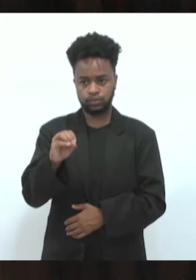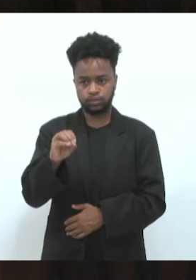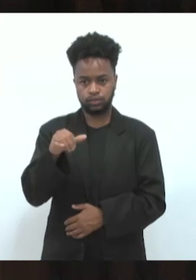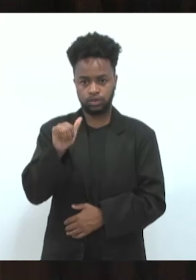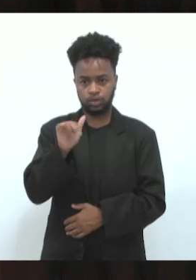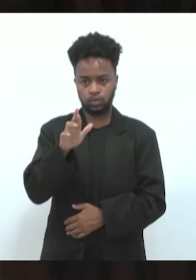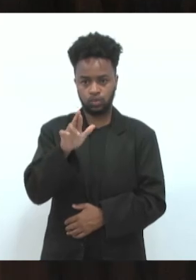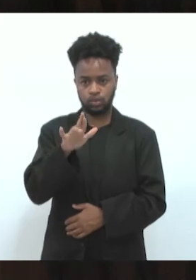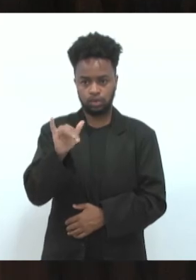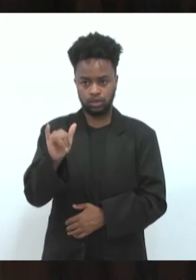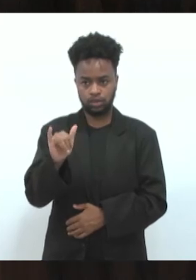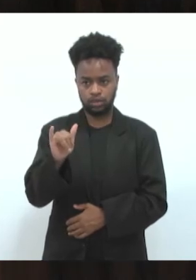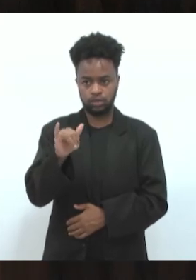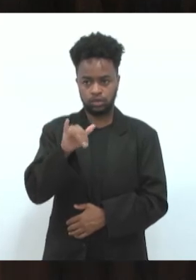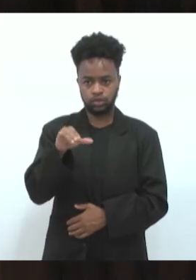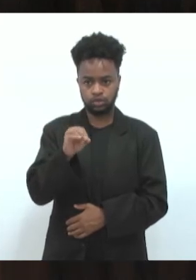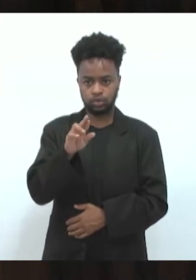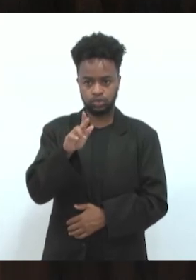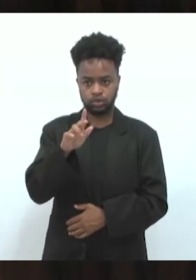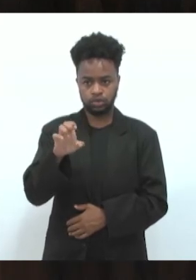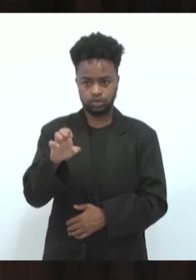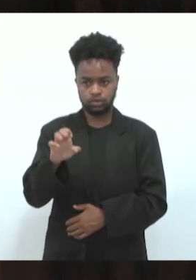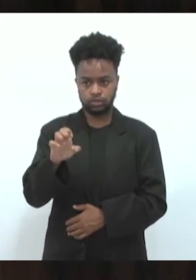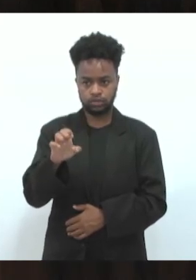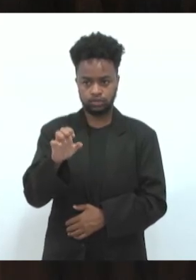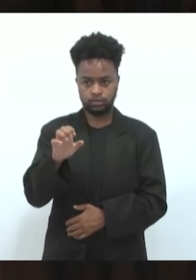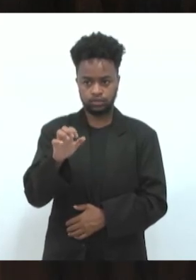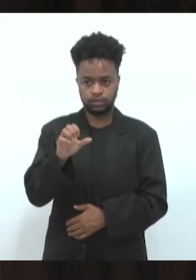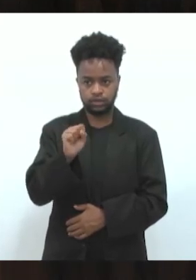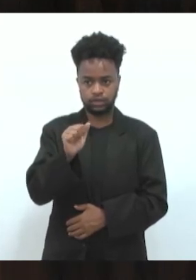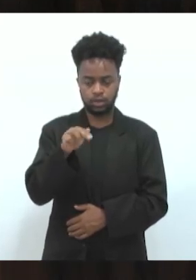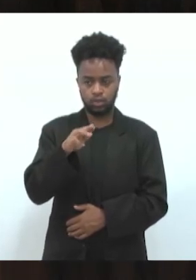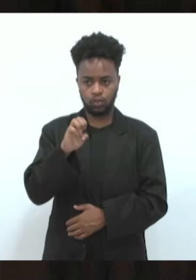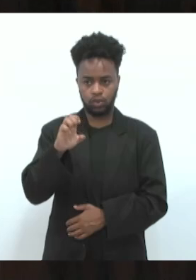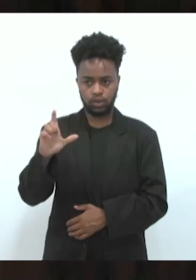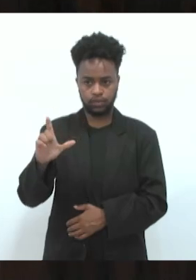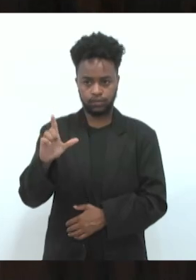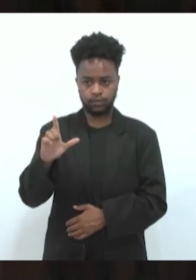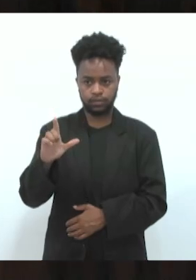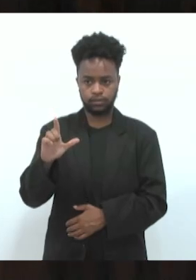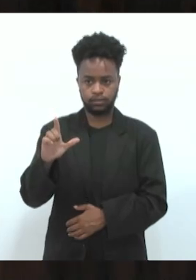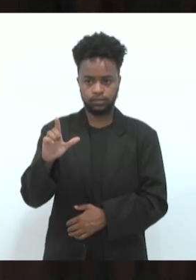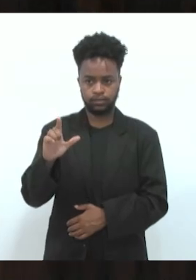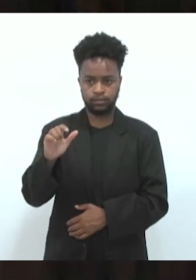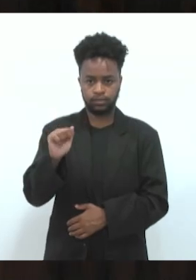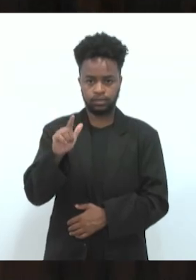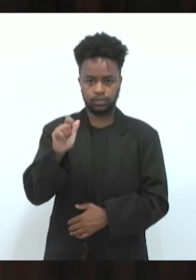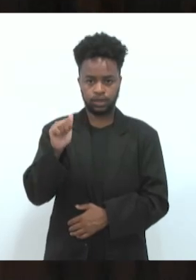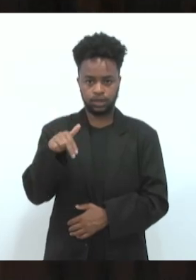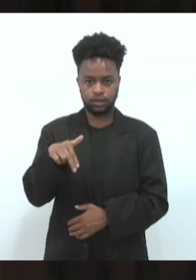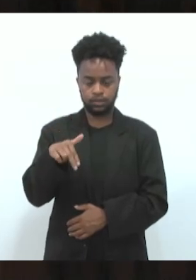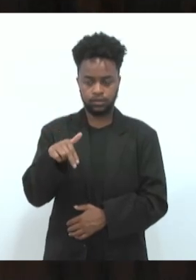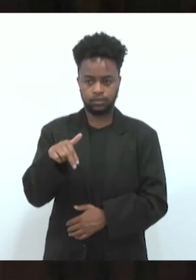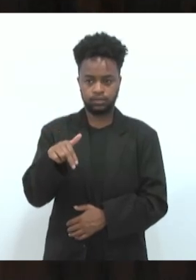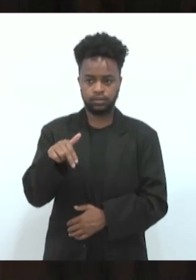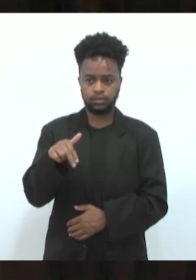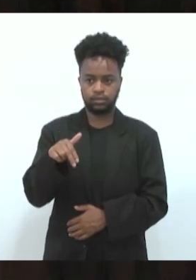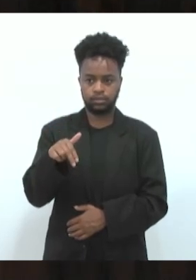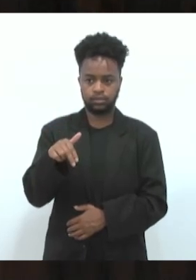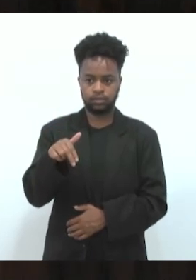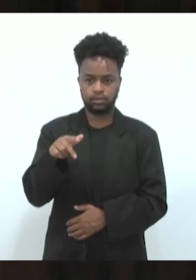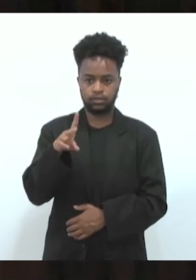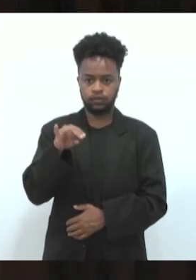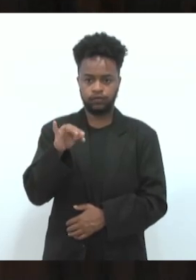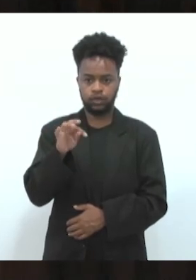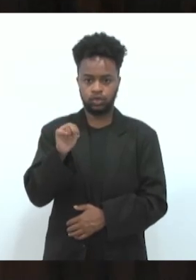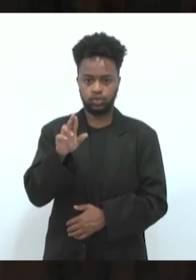Yuri Moura, Jorge Felipe Neto, Samuel Malafaia, Alan Lopes,